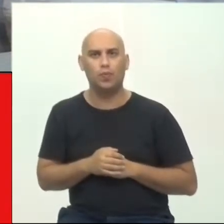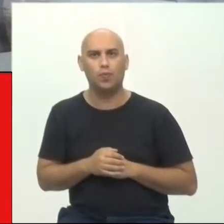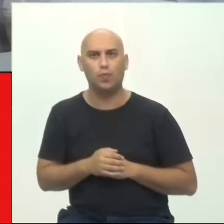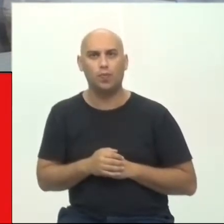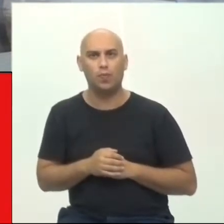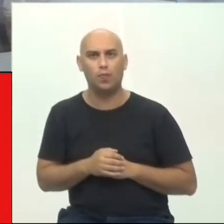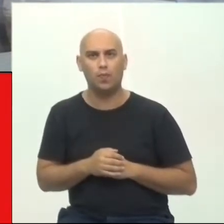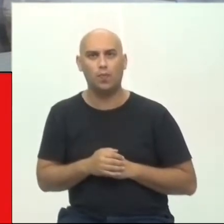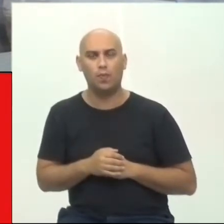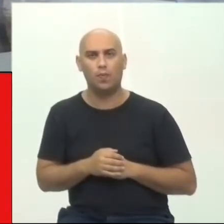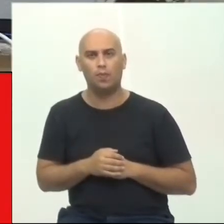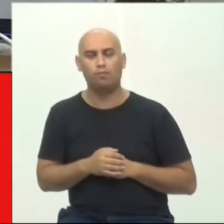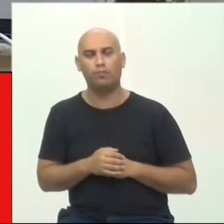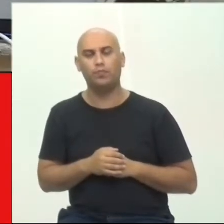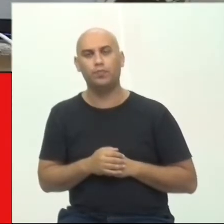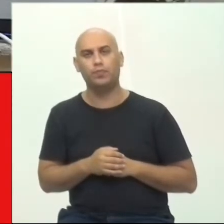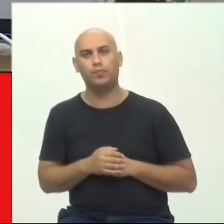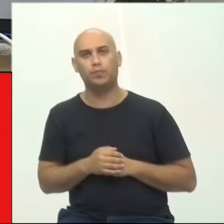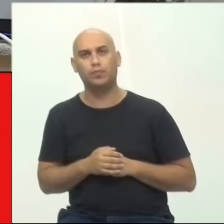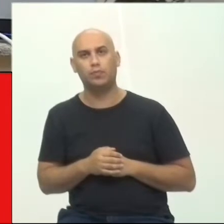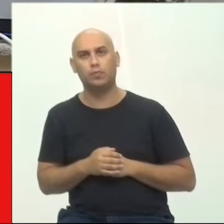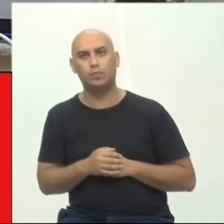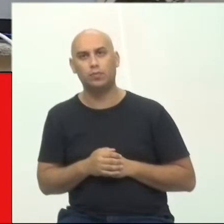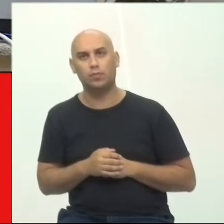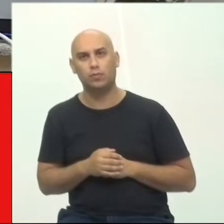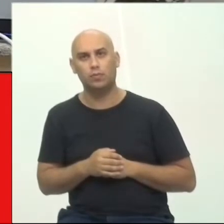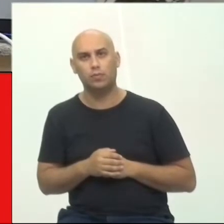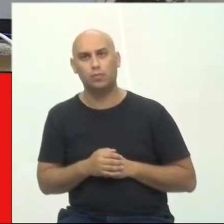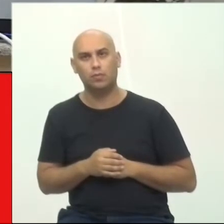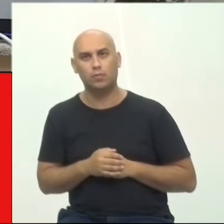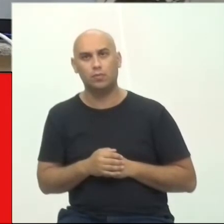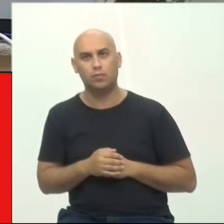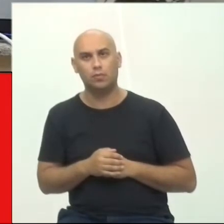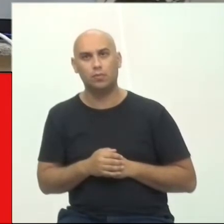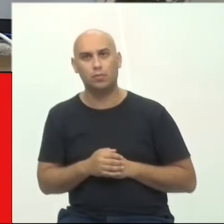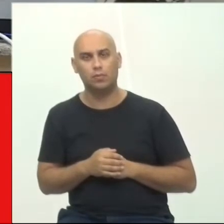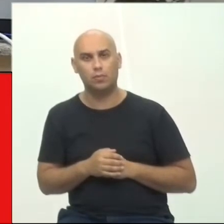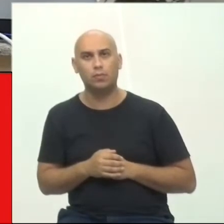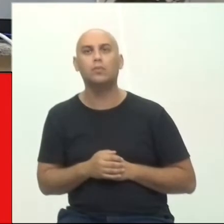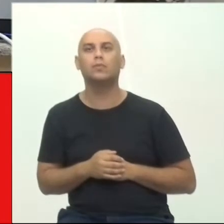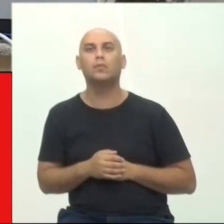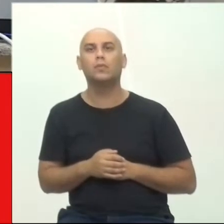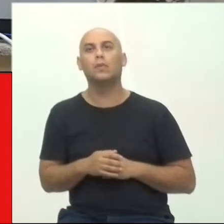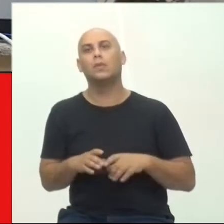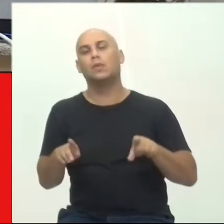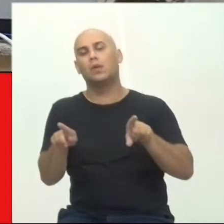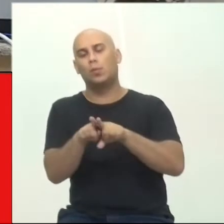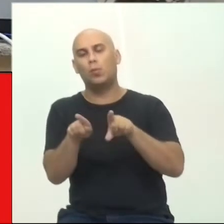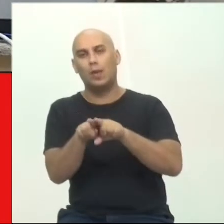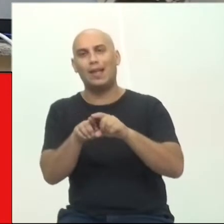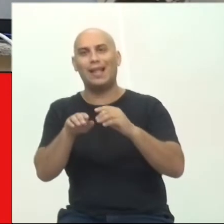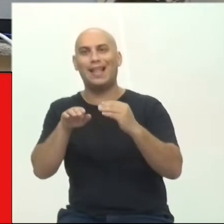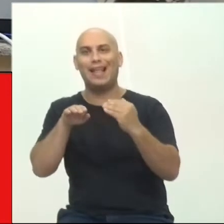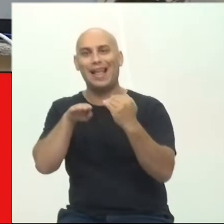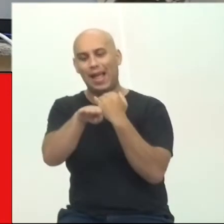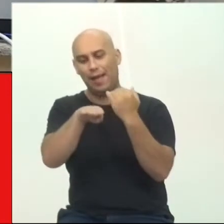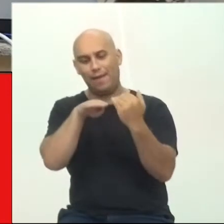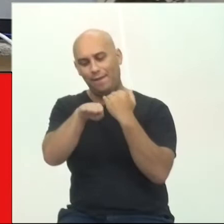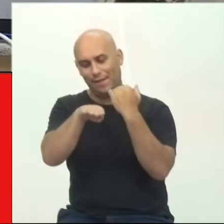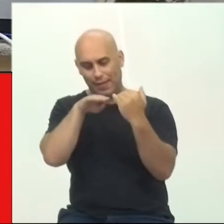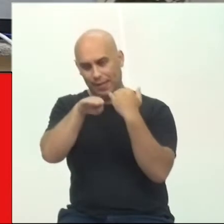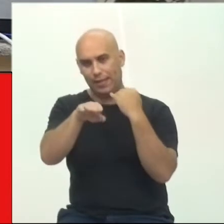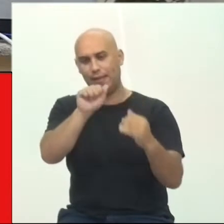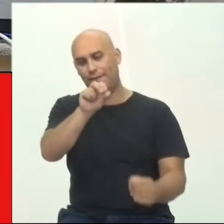assim, ao longo da... Sim, porque assim, ao longo da avenida há vários